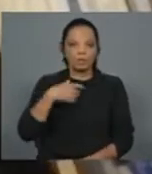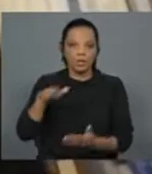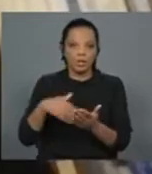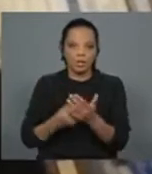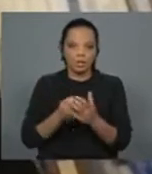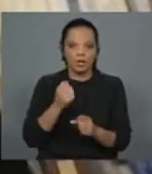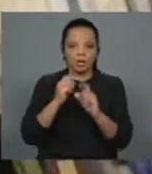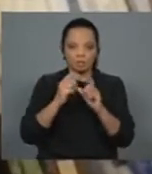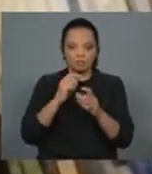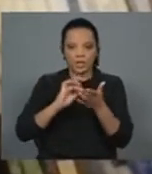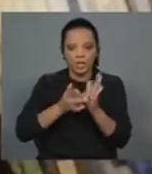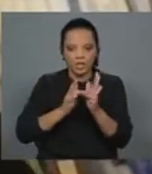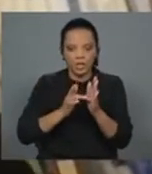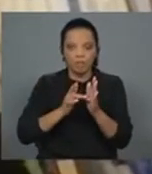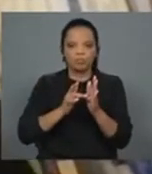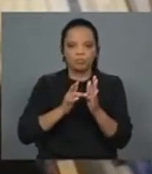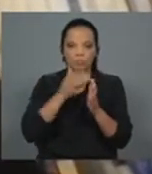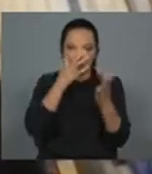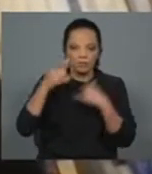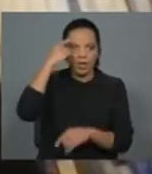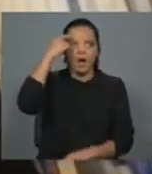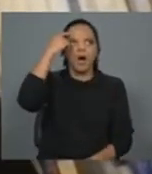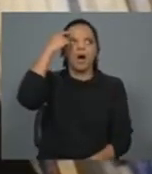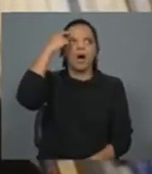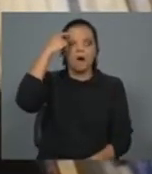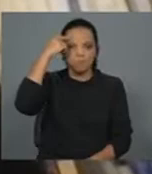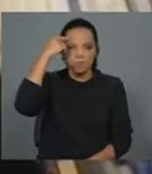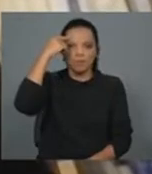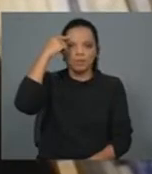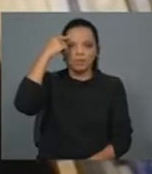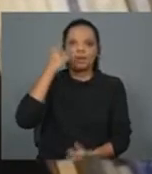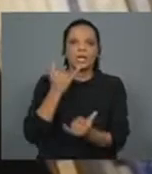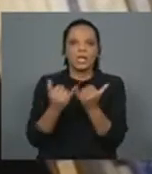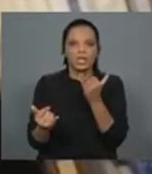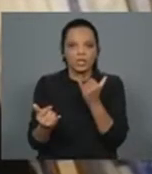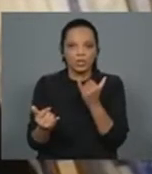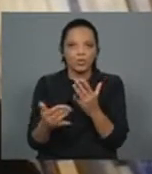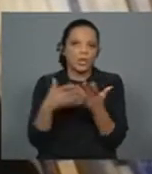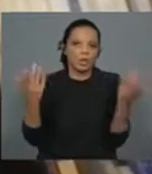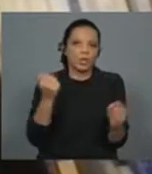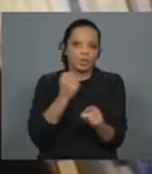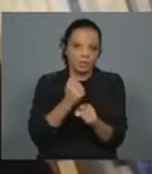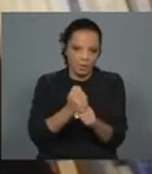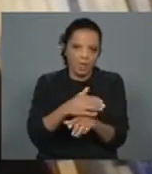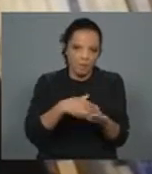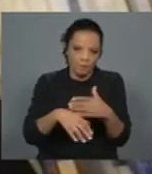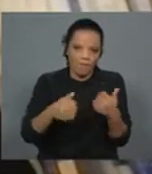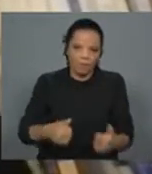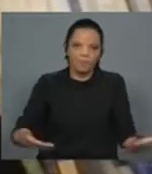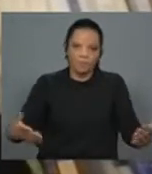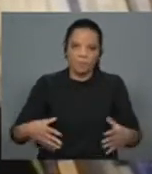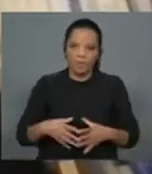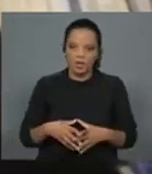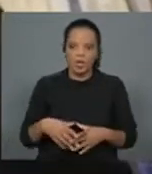engenheiro civil, por exemplo, tem consciência do risco e vai fazer bem o seu trabalho. Ou seja, não vai colocar